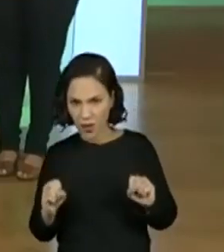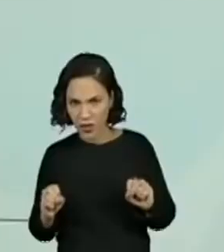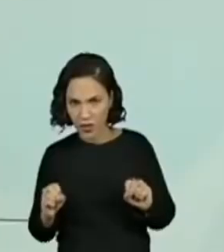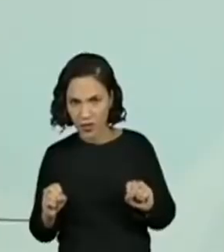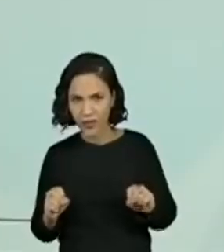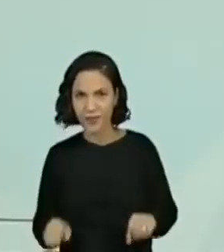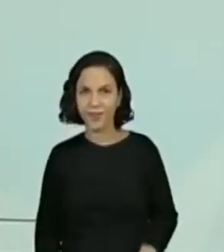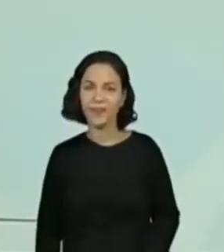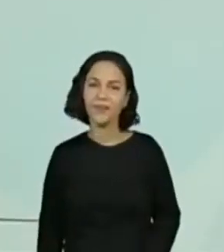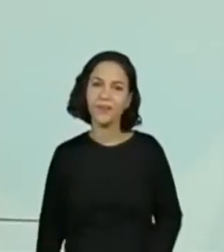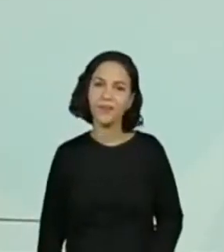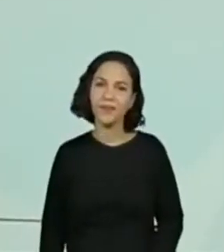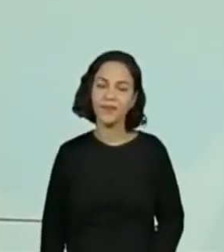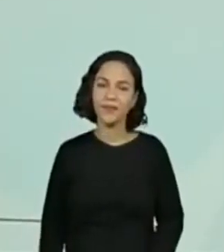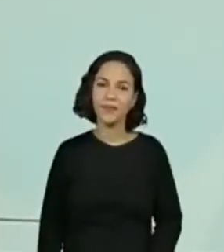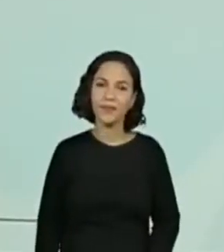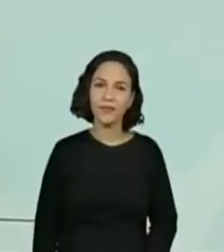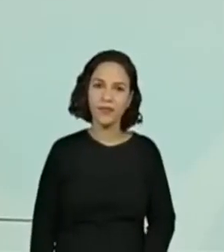Do.